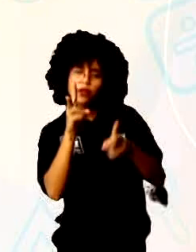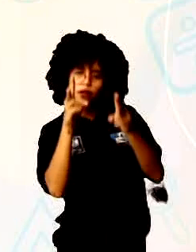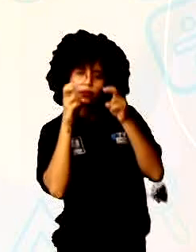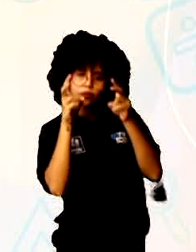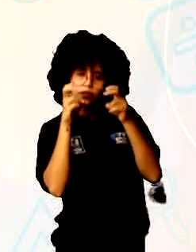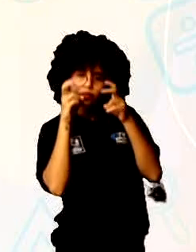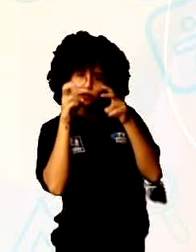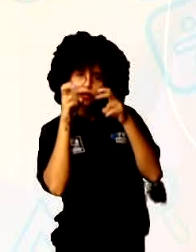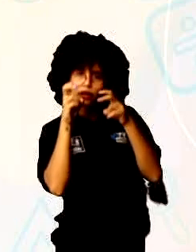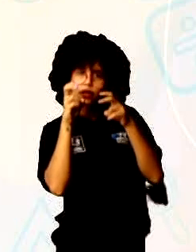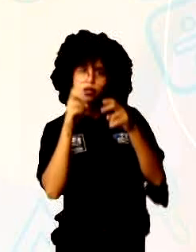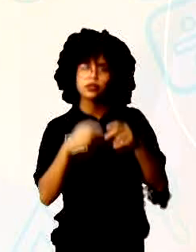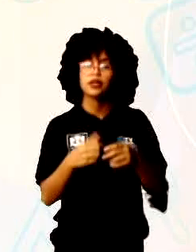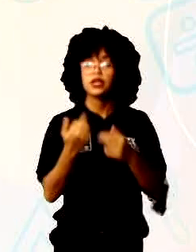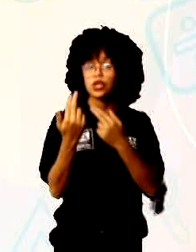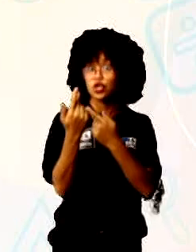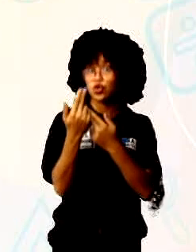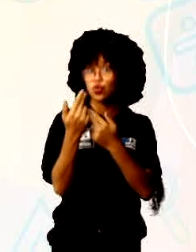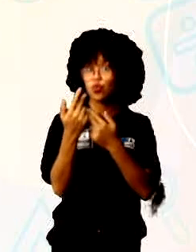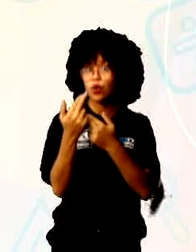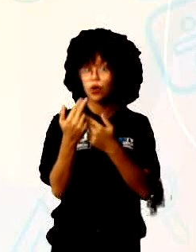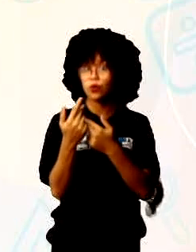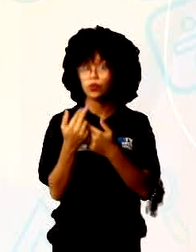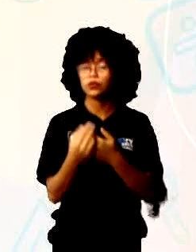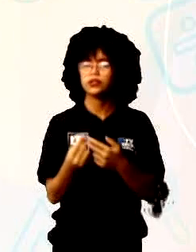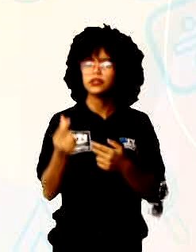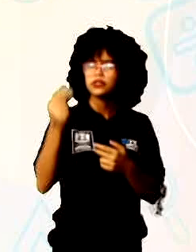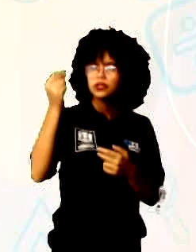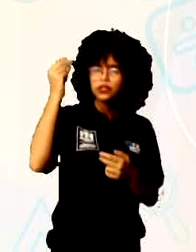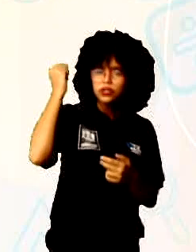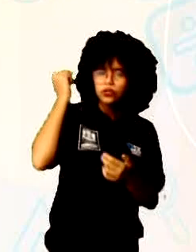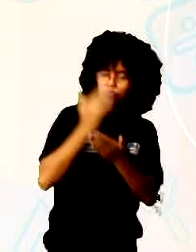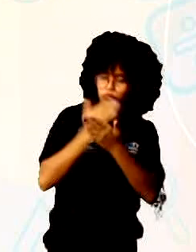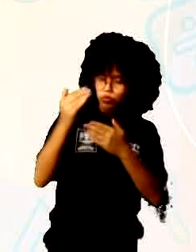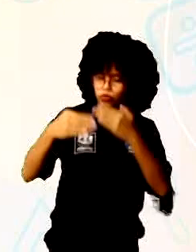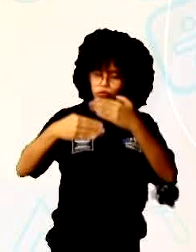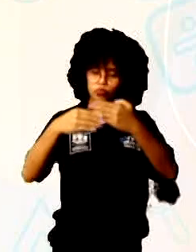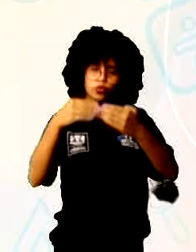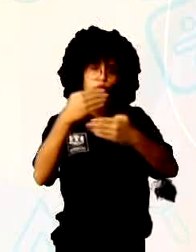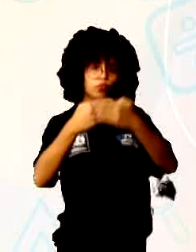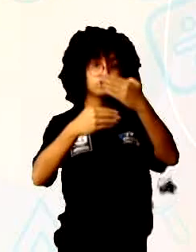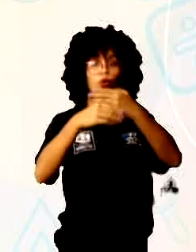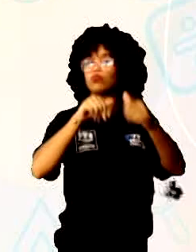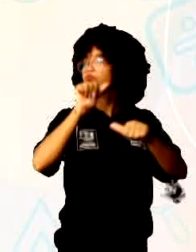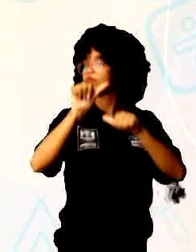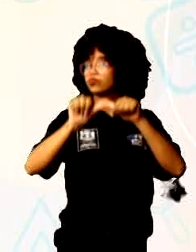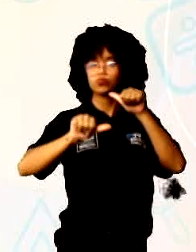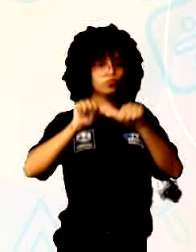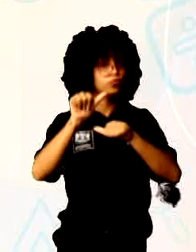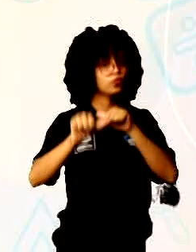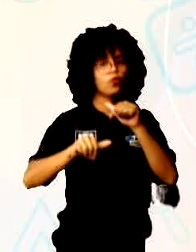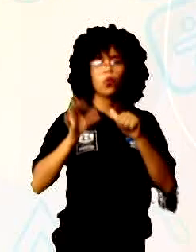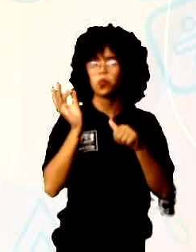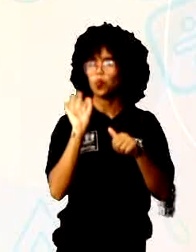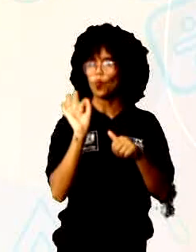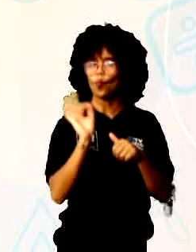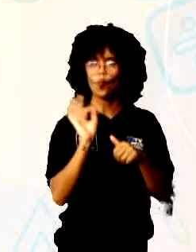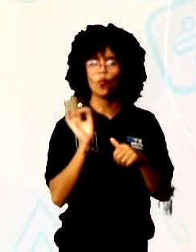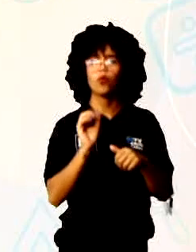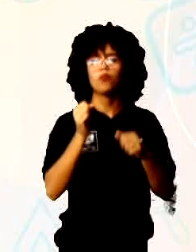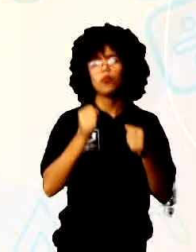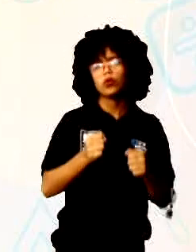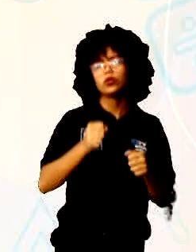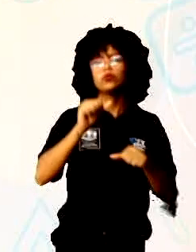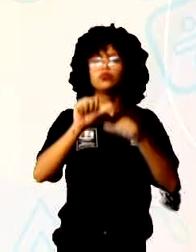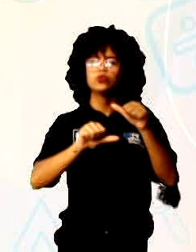Ela tá no mesmo formato que desde quando construiu ela não mudou nada ela pode até ter mudado a